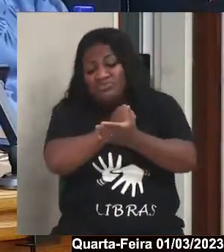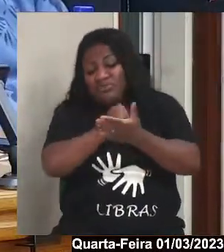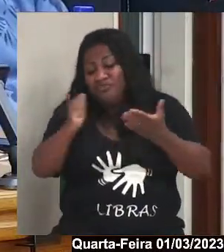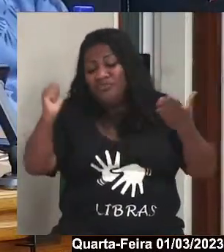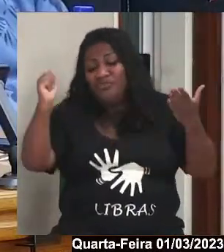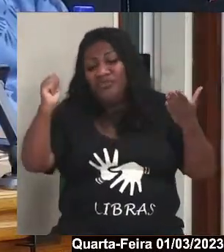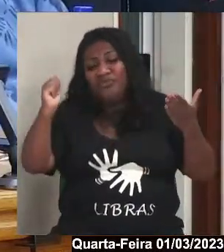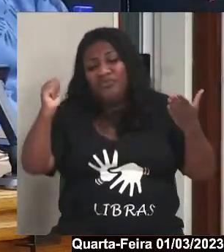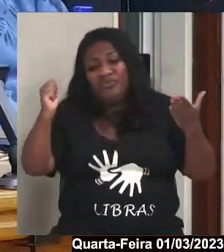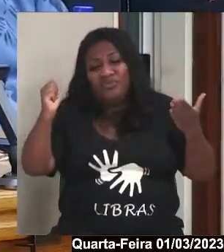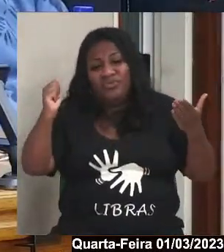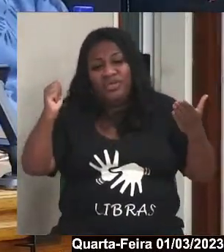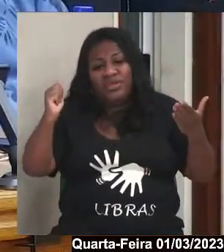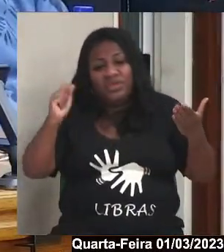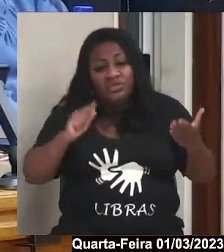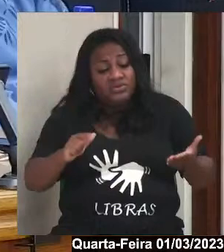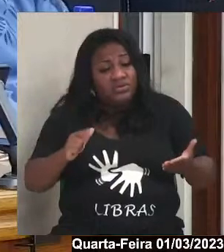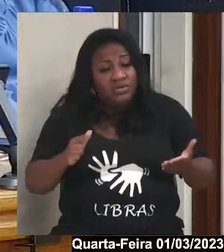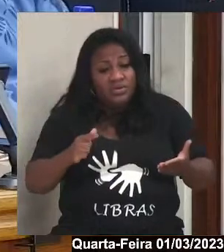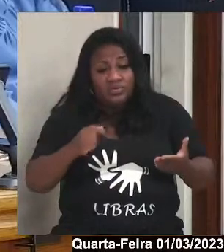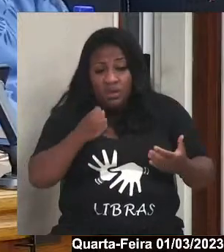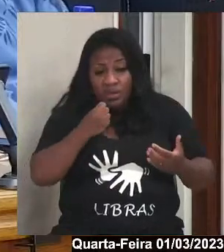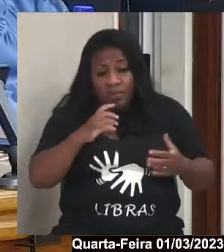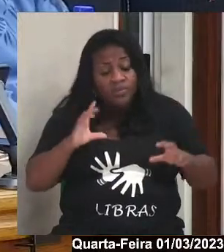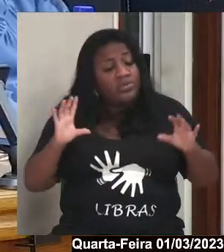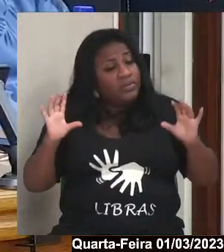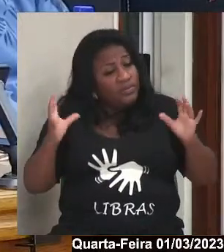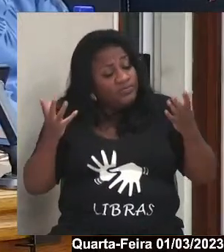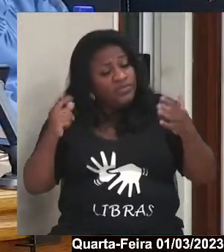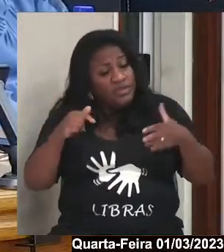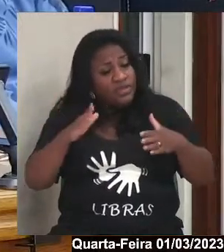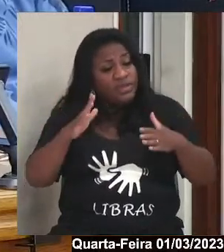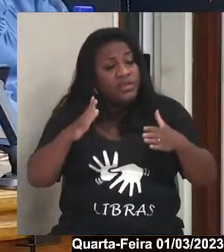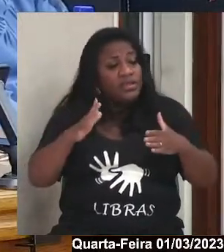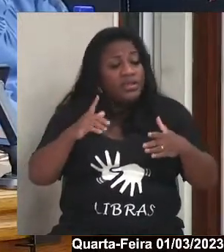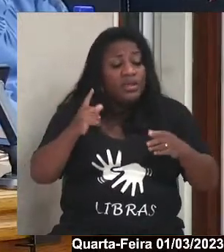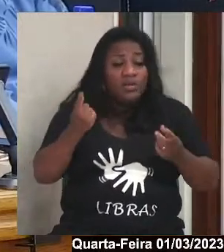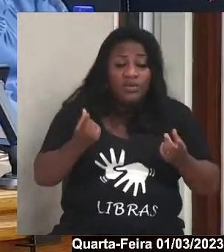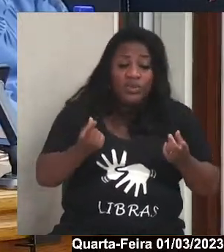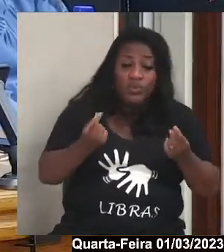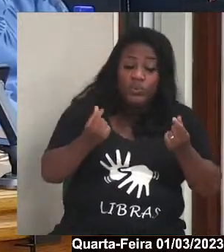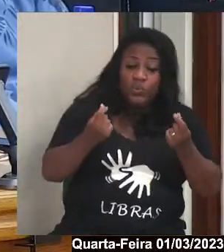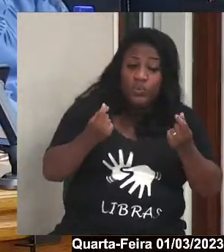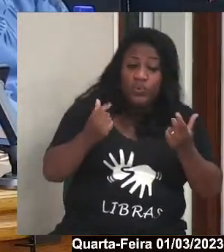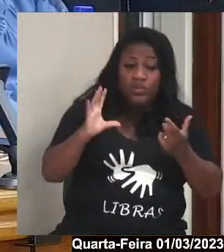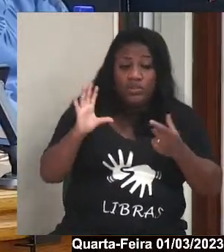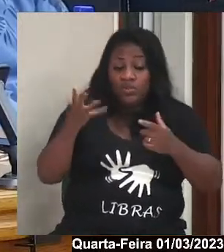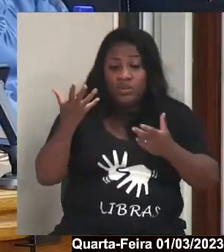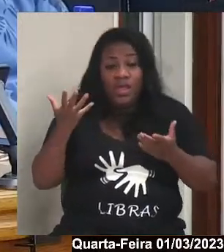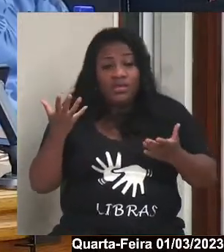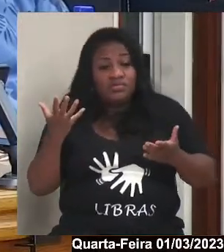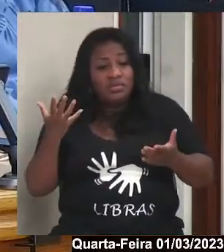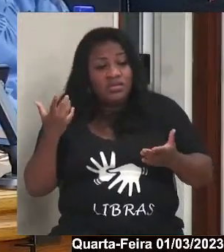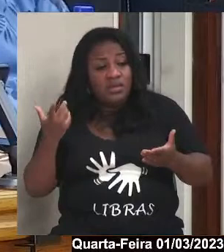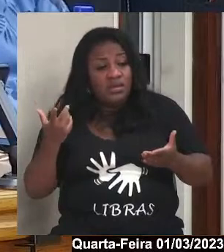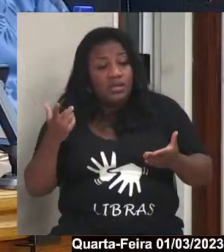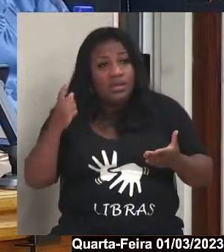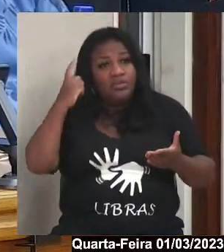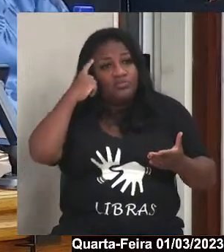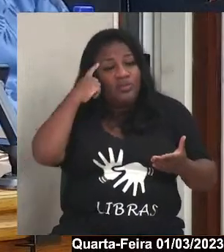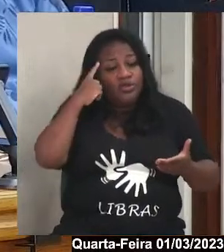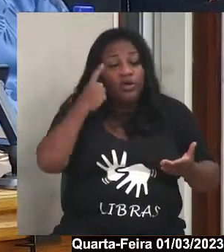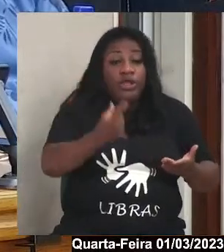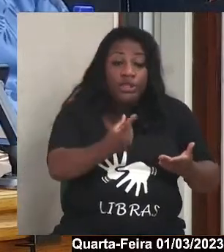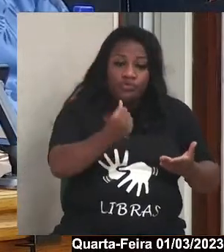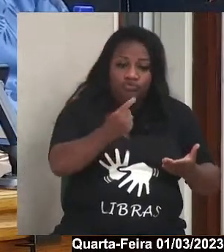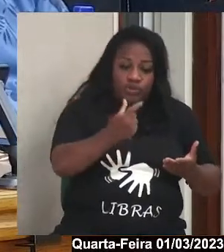problema em defender o carnanejo. Nenhum problema. Até porque as verbas são distintas. Verba de saúde é